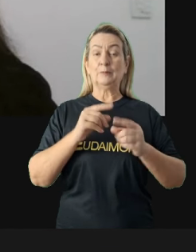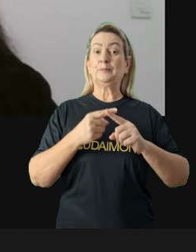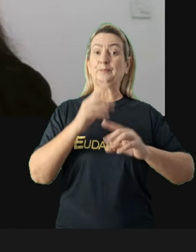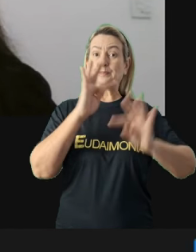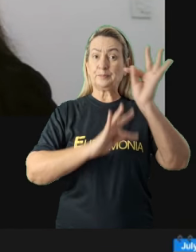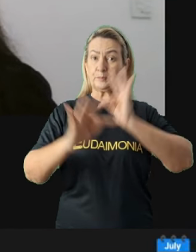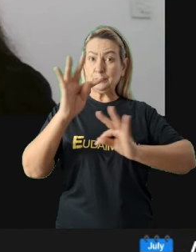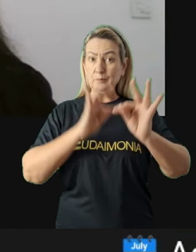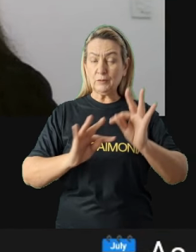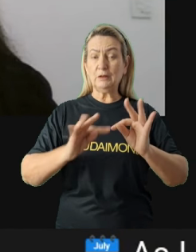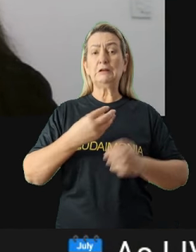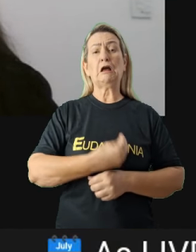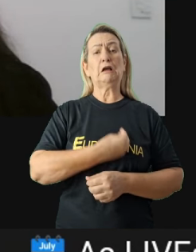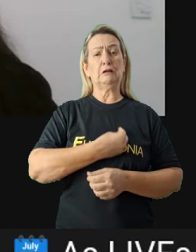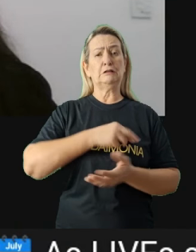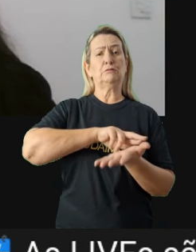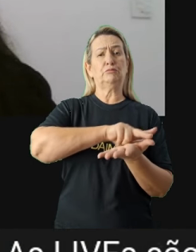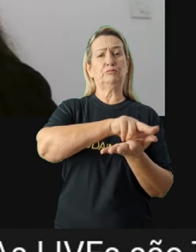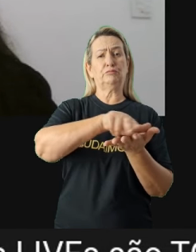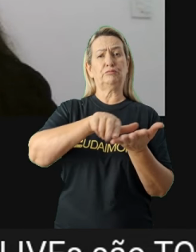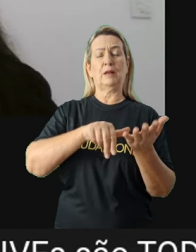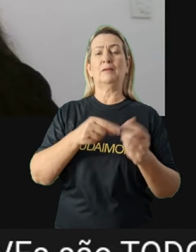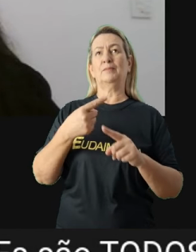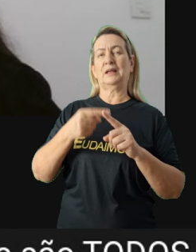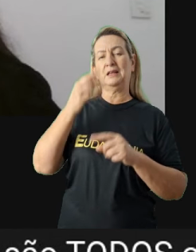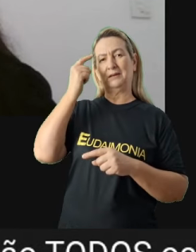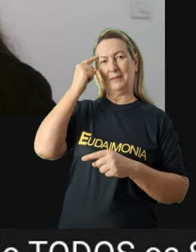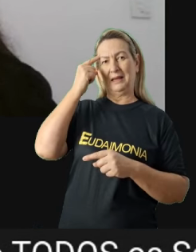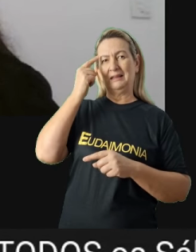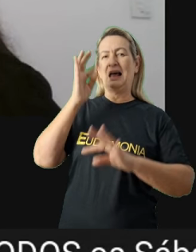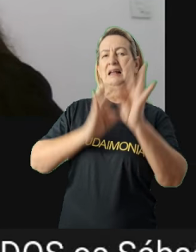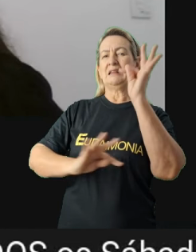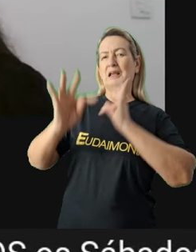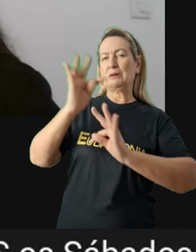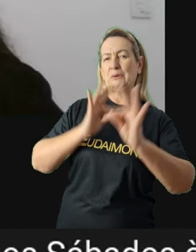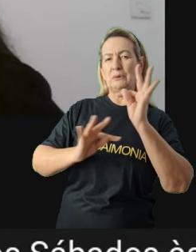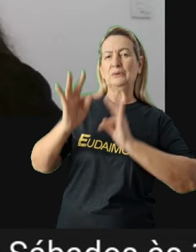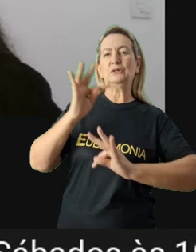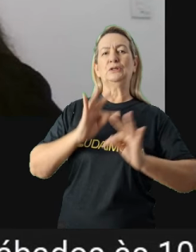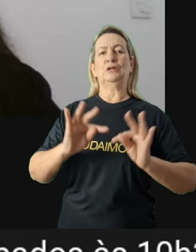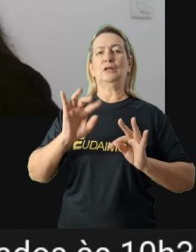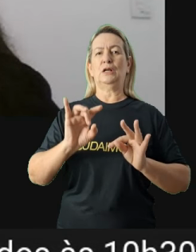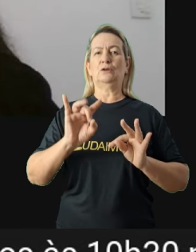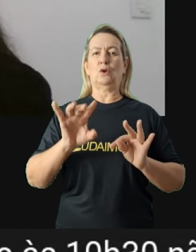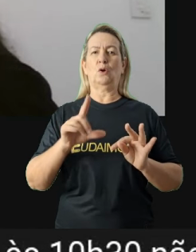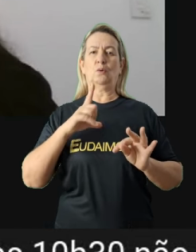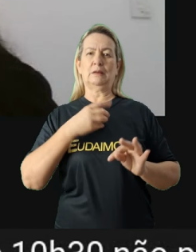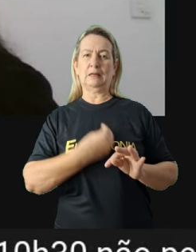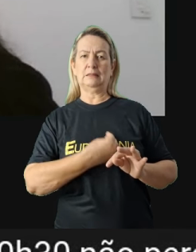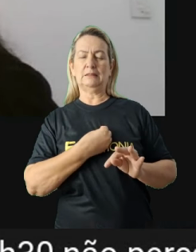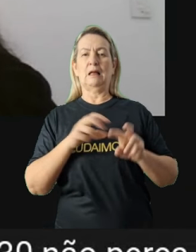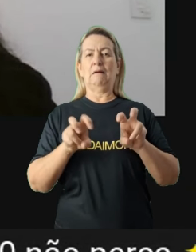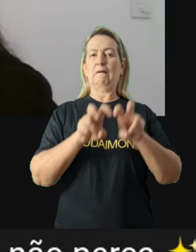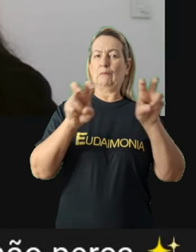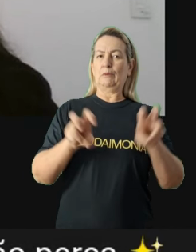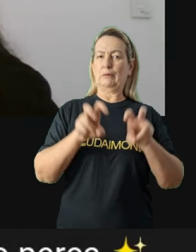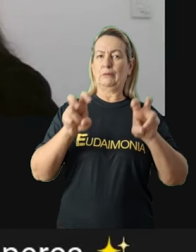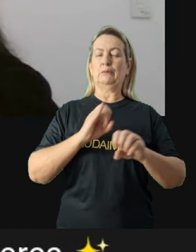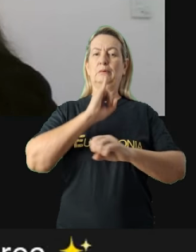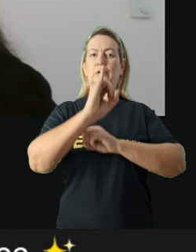né? Porque tecnologia existe de todo tipo, né? A gente tem essa tendência de achar que tecnologia é só o que é